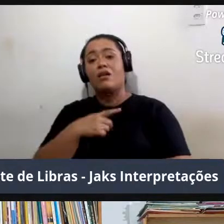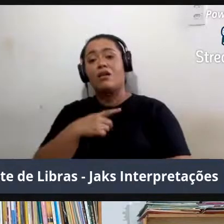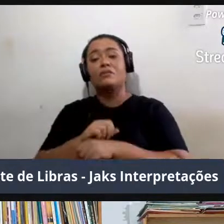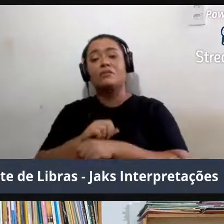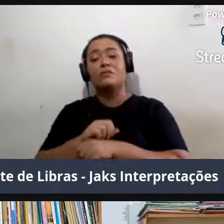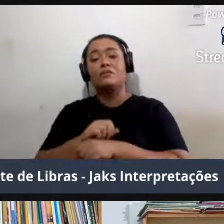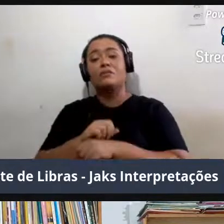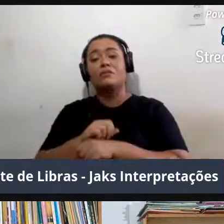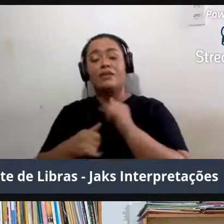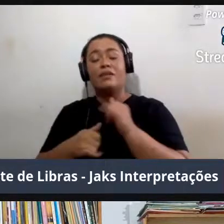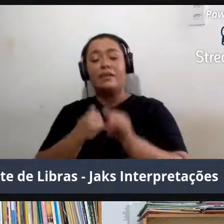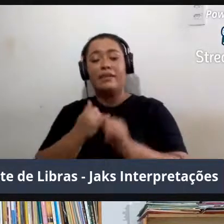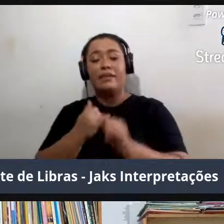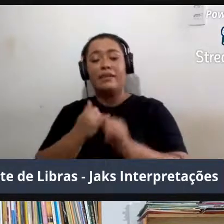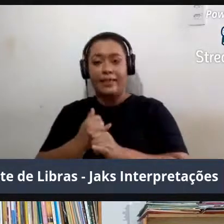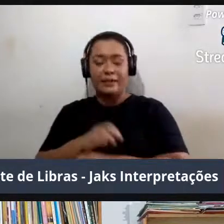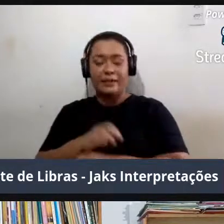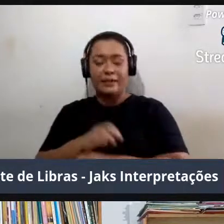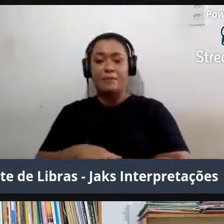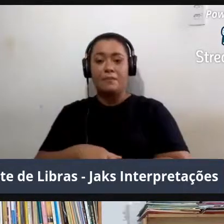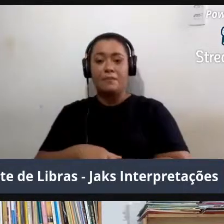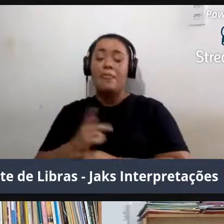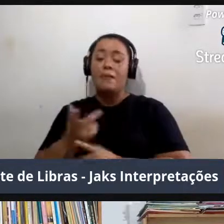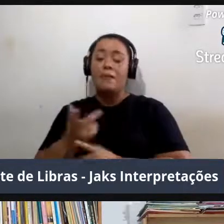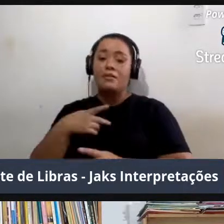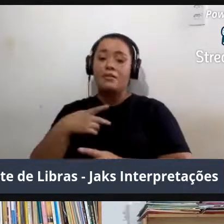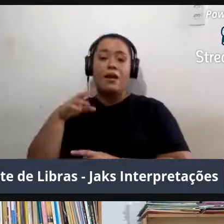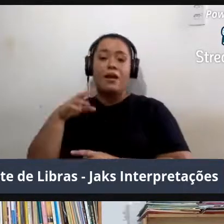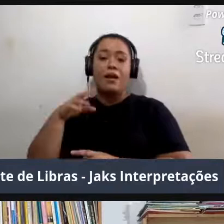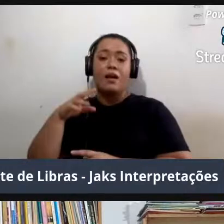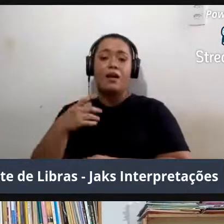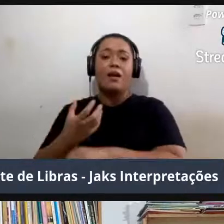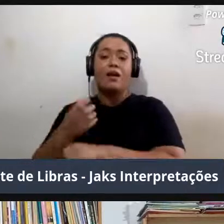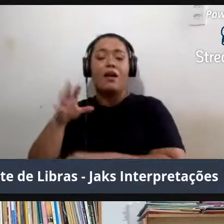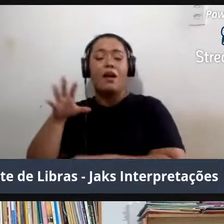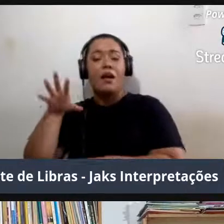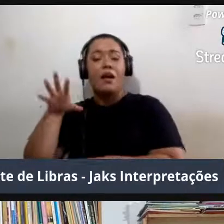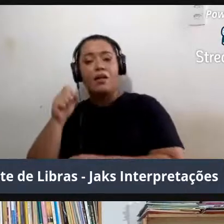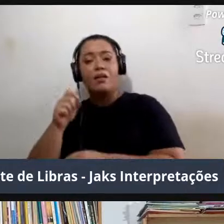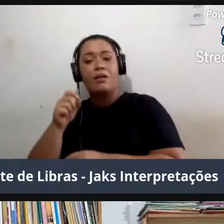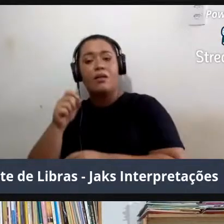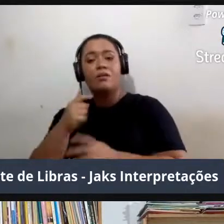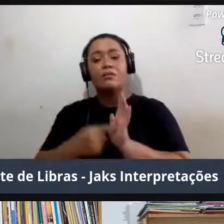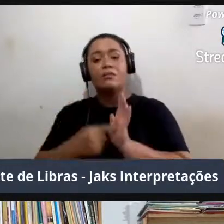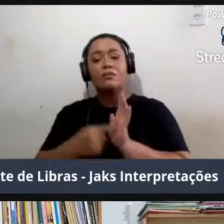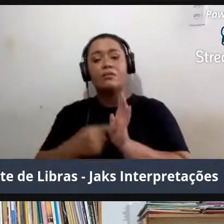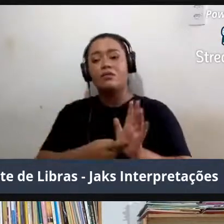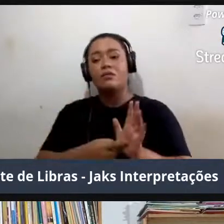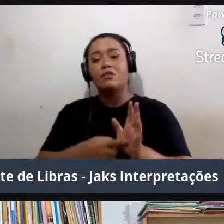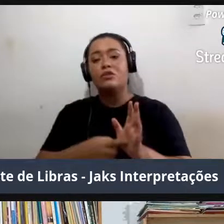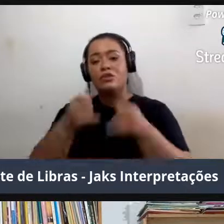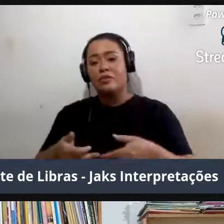soltar, porque eu acho que tem umas coisas que a Dora também podia, de repente, comentar da fala dela.